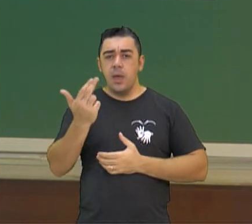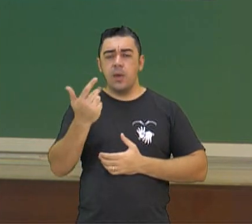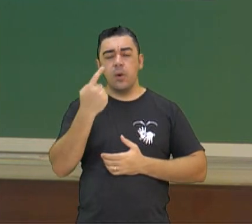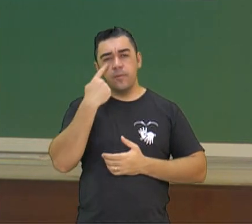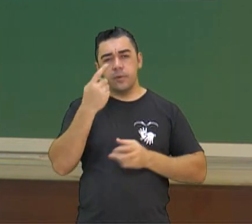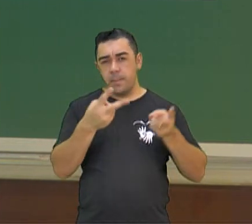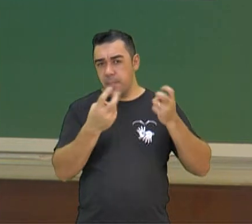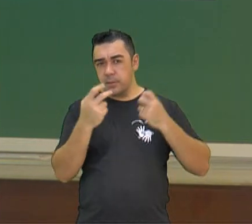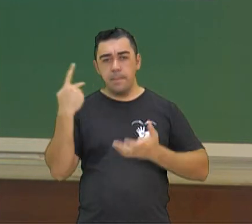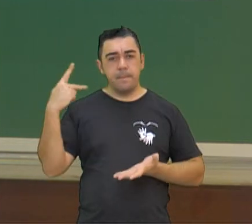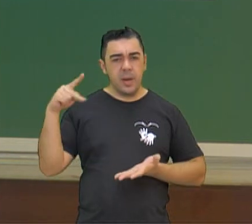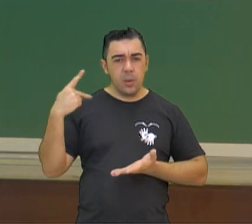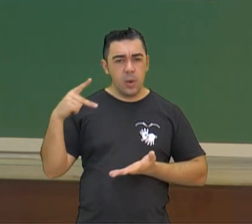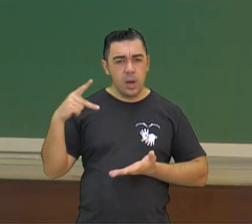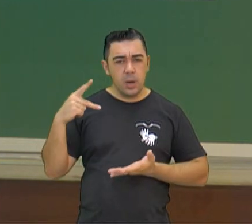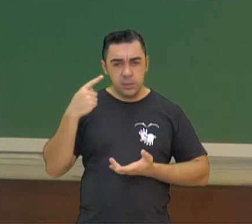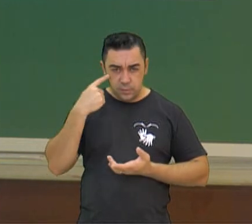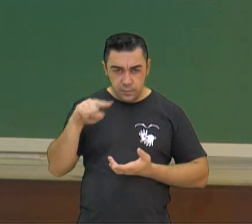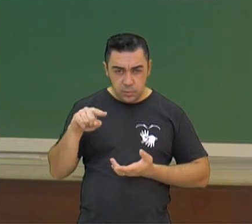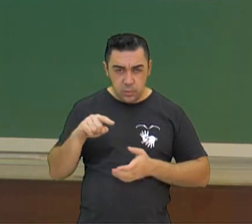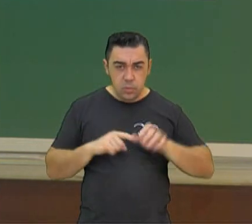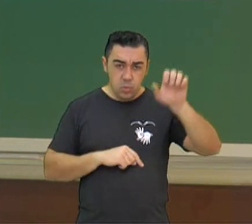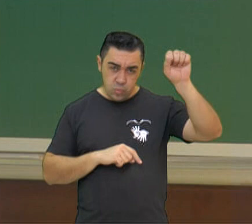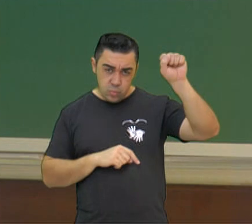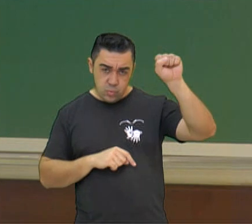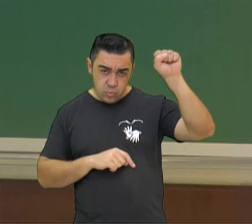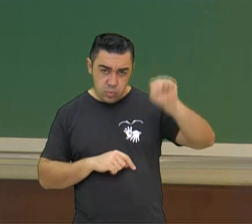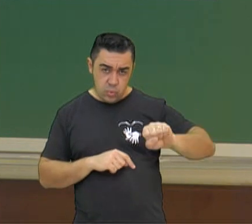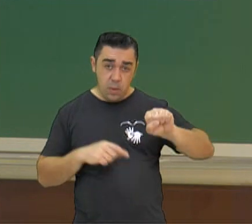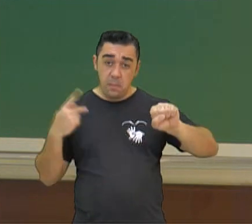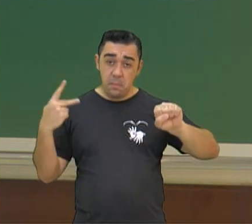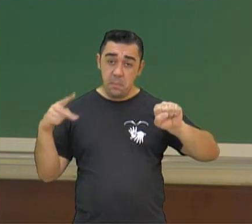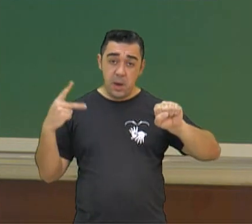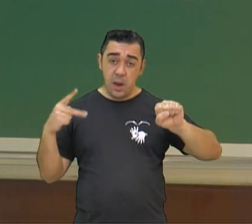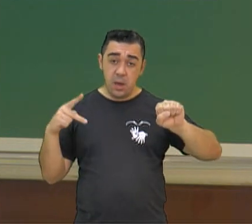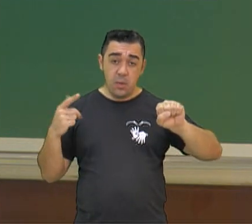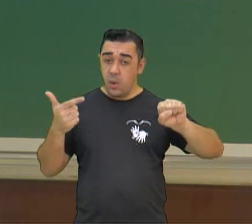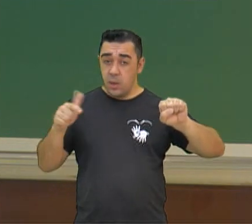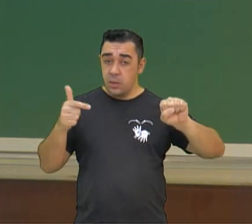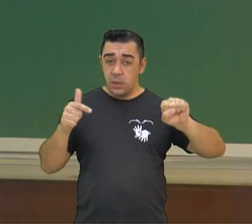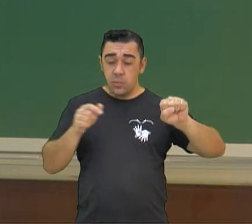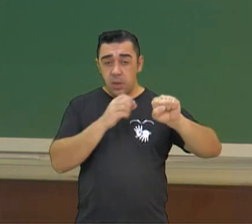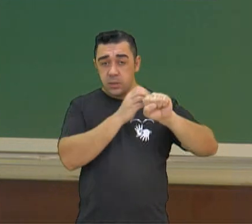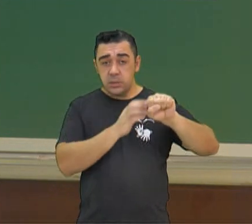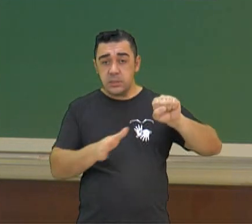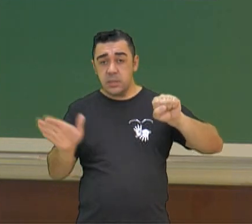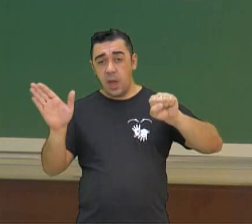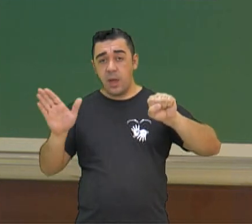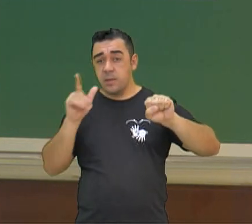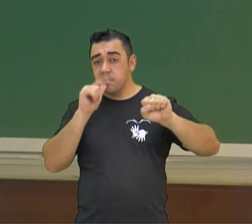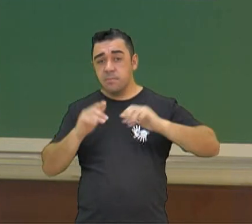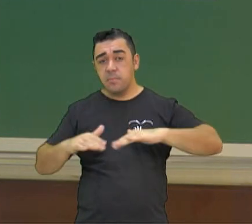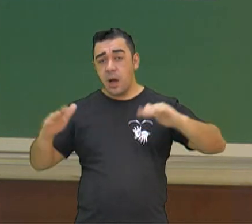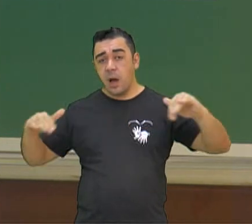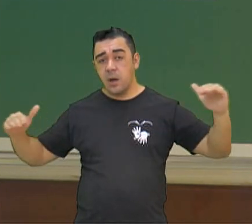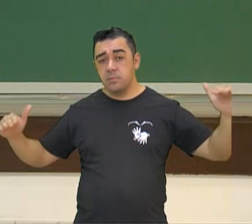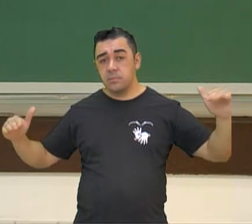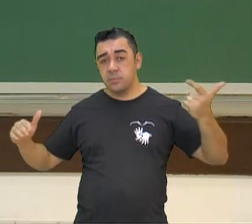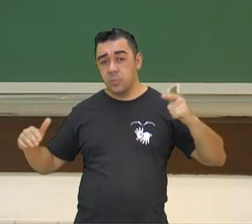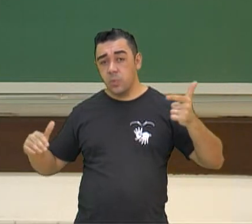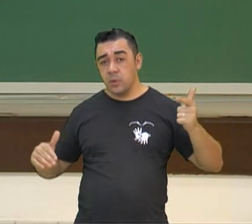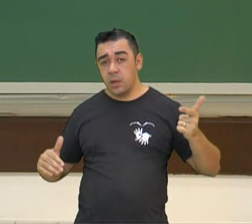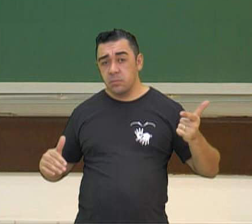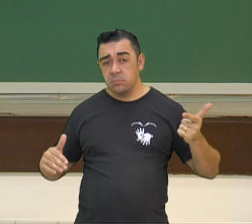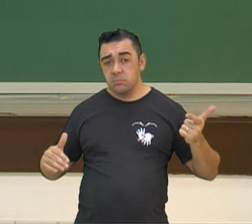olhar para o mapa da América do Sul, você pode ver que o Paraguai não tem saída para o oceano. Isso